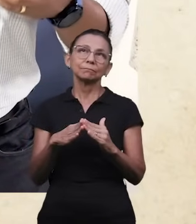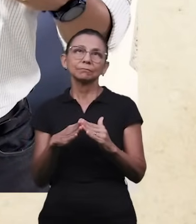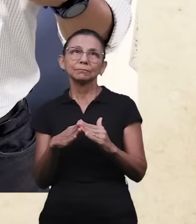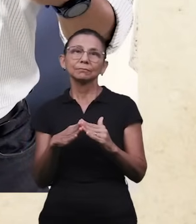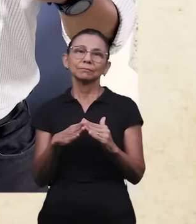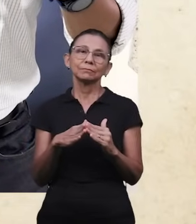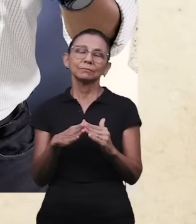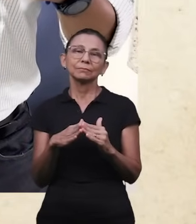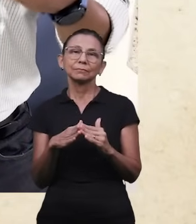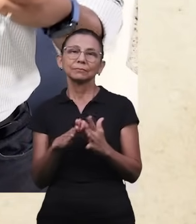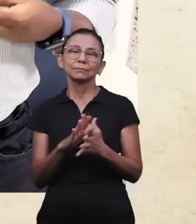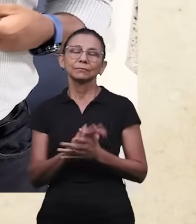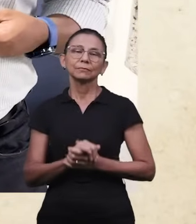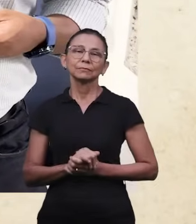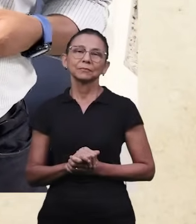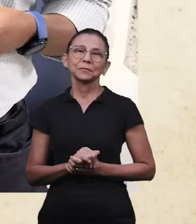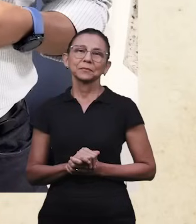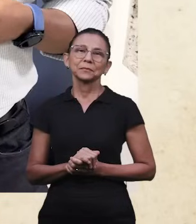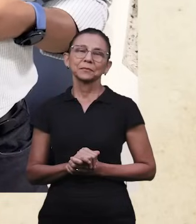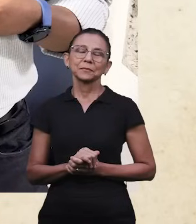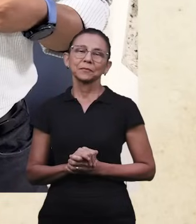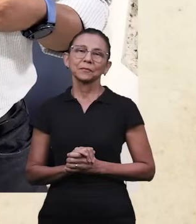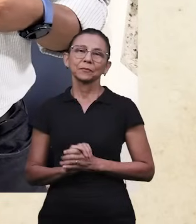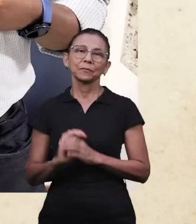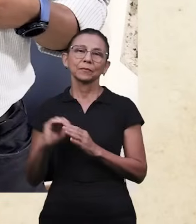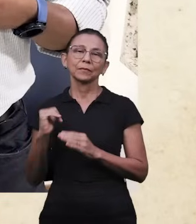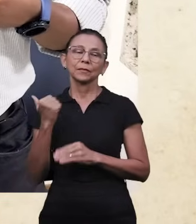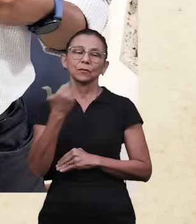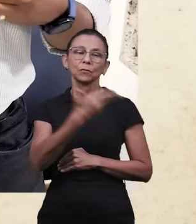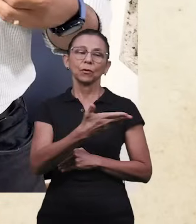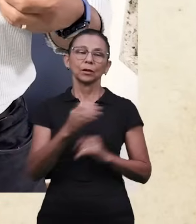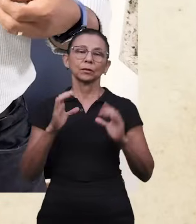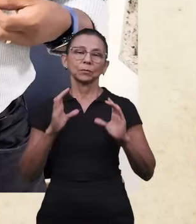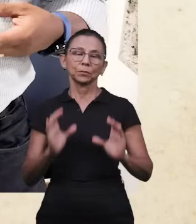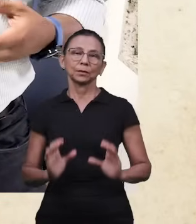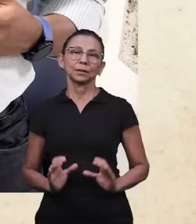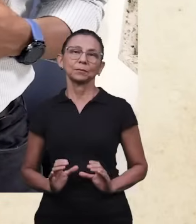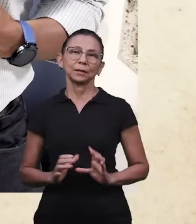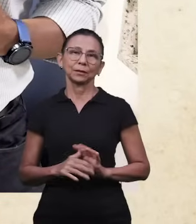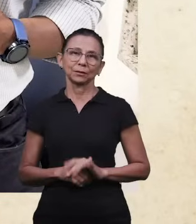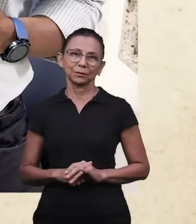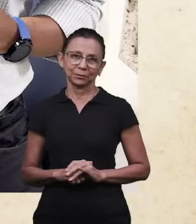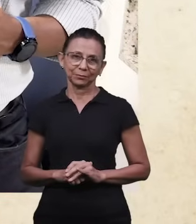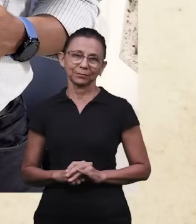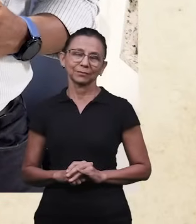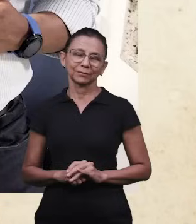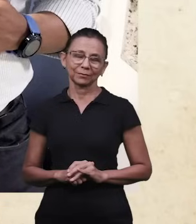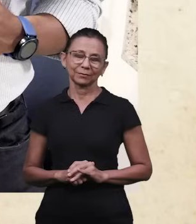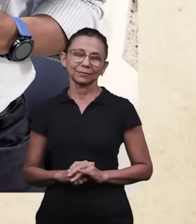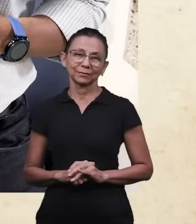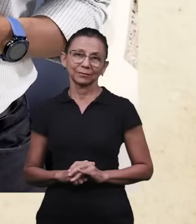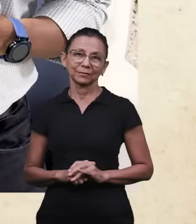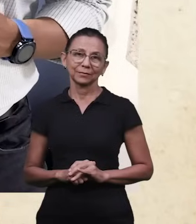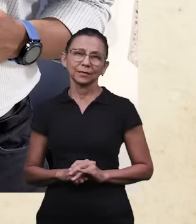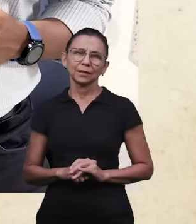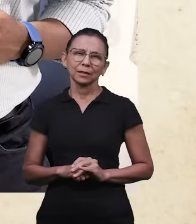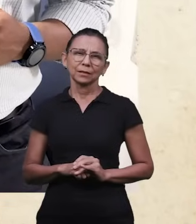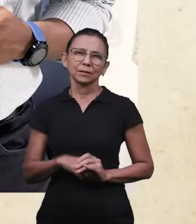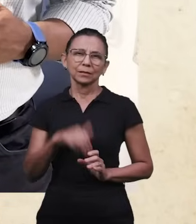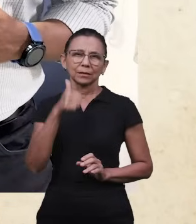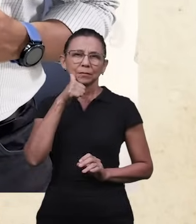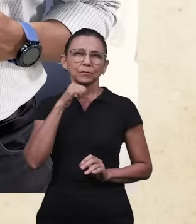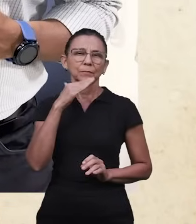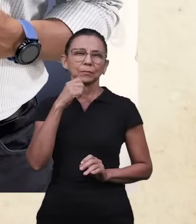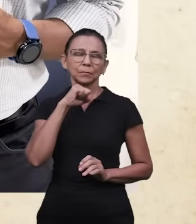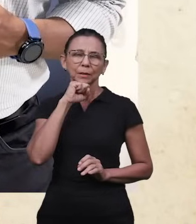você se despisse, você não consegue verdadeiramente se esconder dentro de casa. O seu pai sabe quem é você, sua mãe